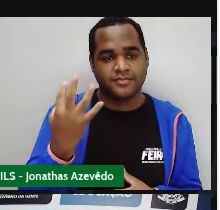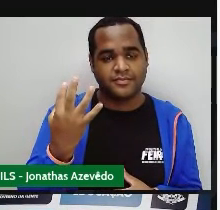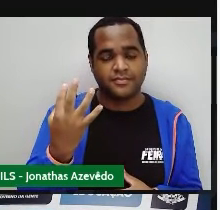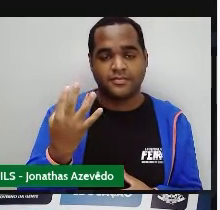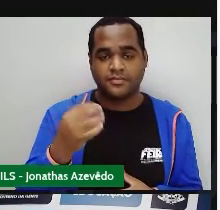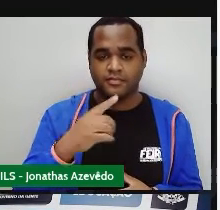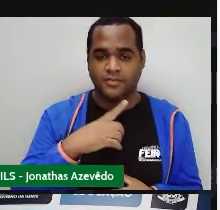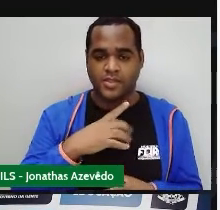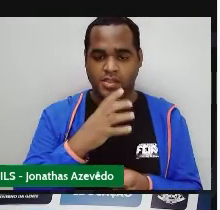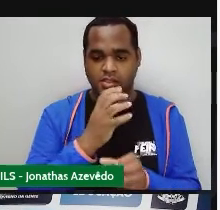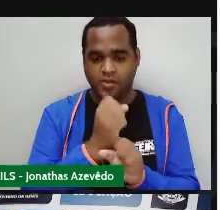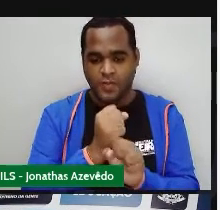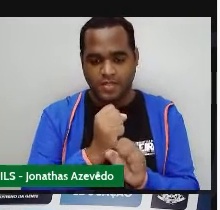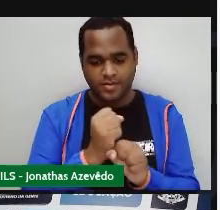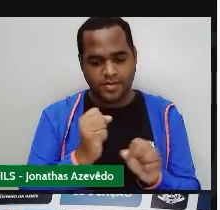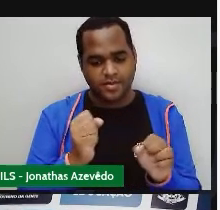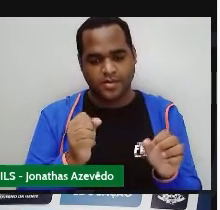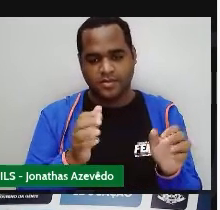em cubos